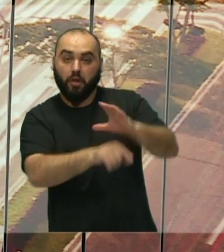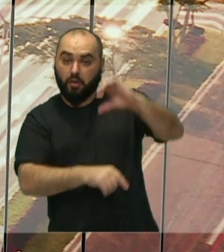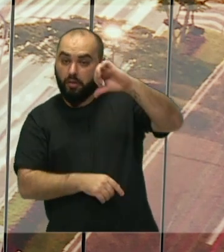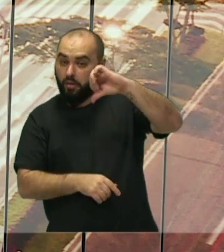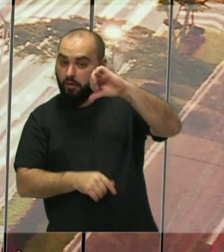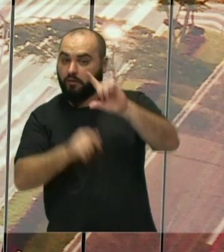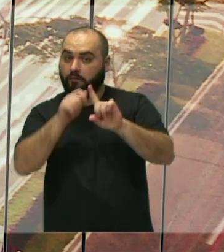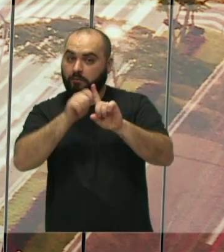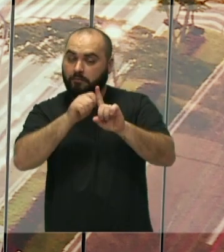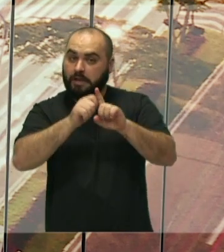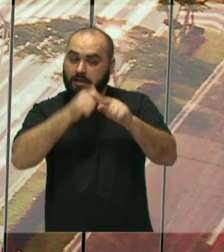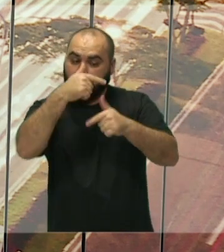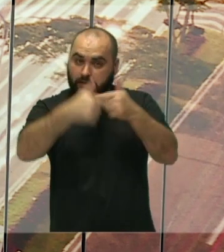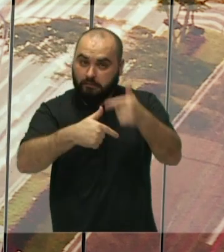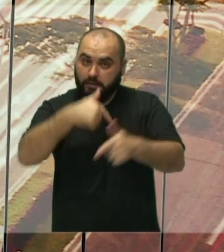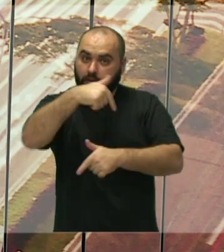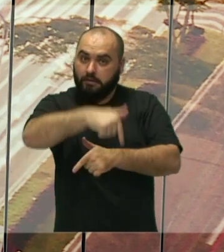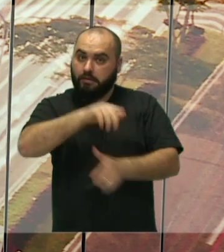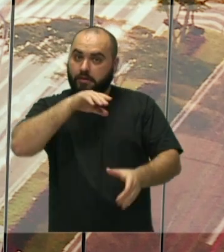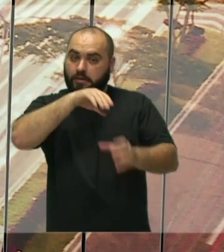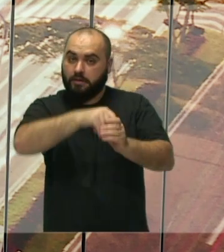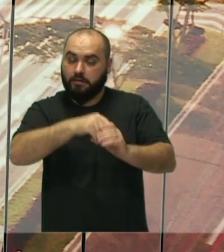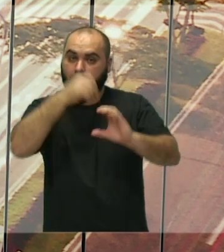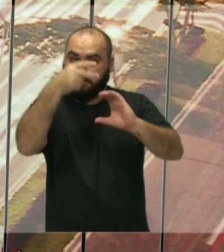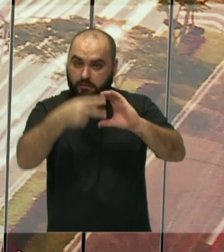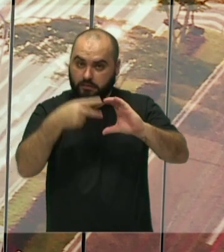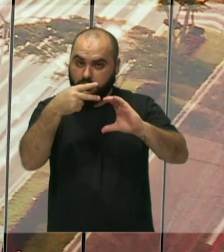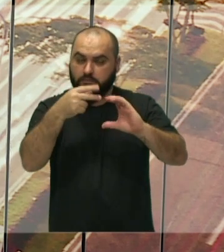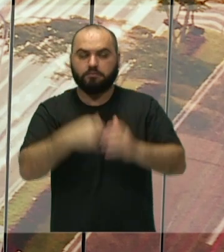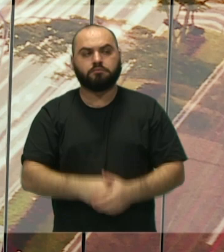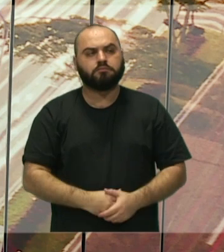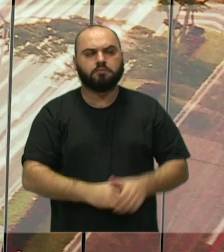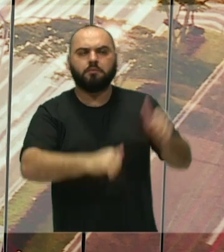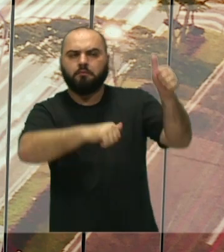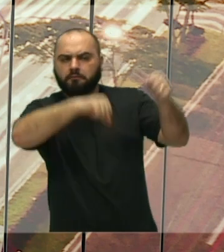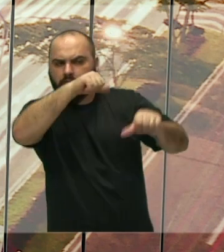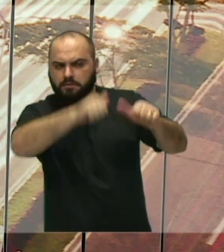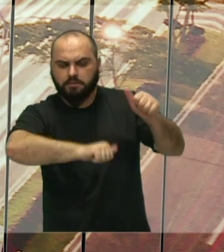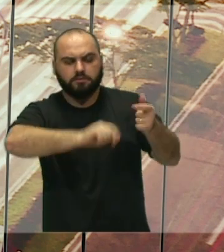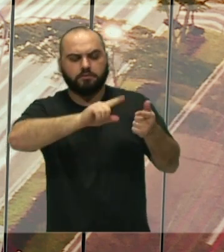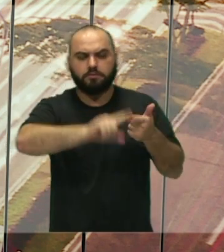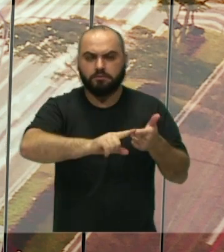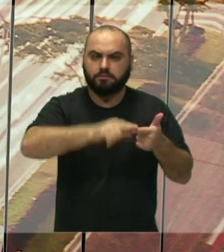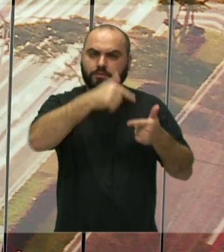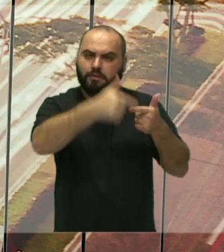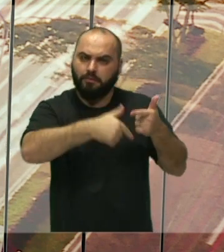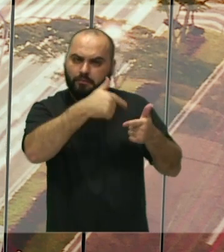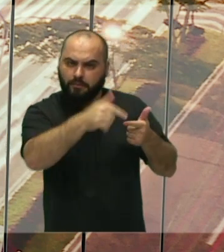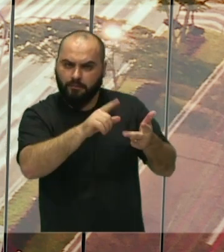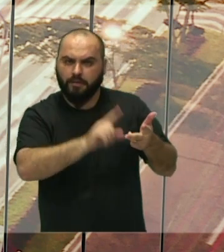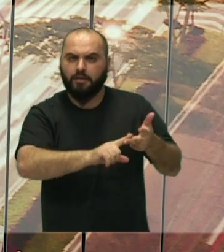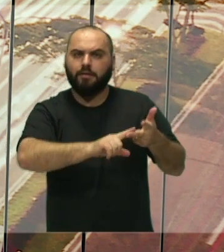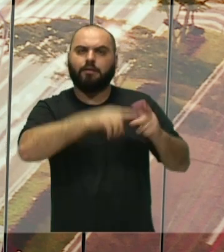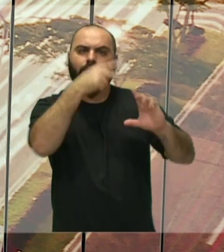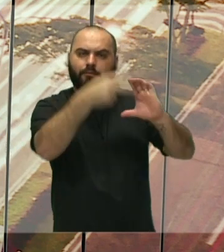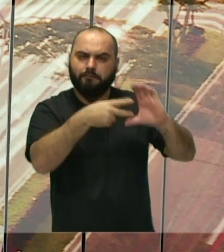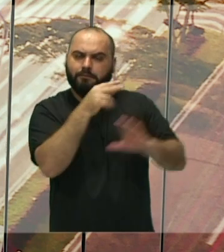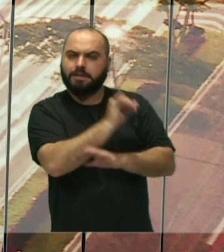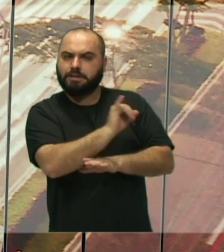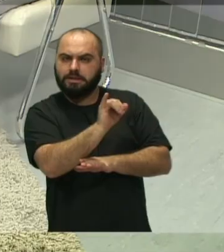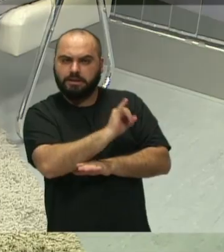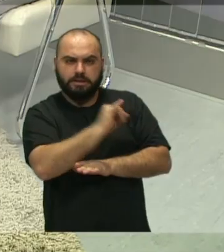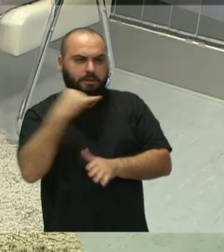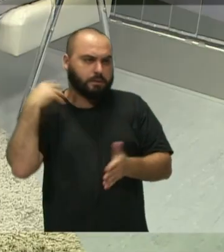atividade parlamentar aqui na casa, o ritmo de trabalho, as demandas de trabalho aqui da Câmara de Vereadores,